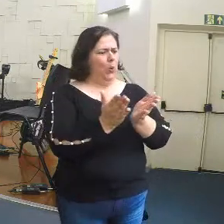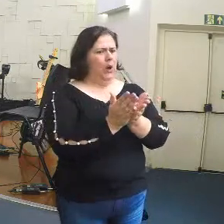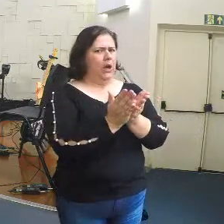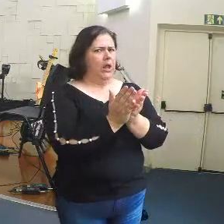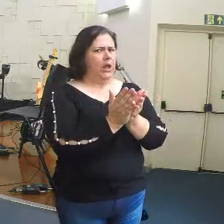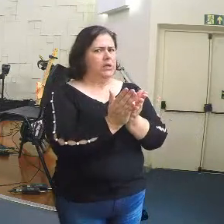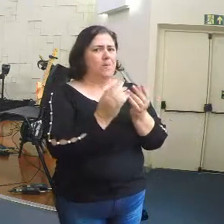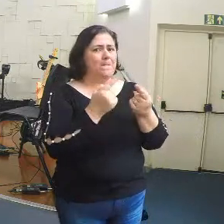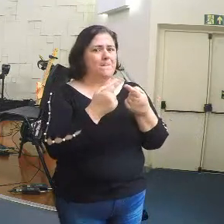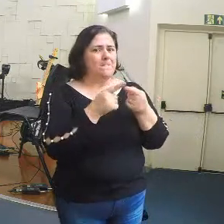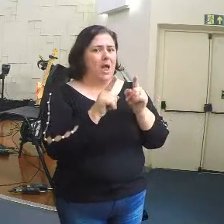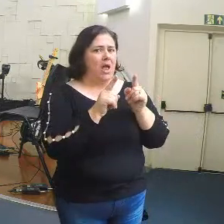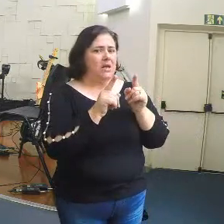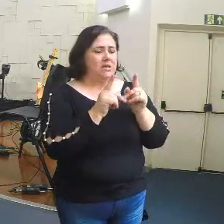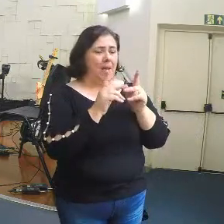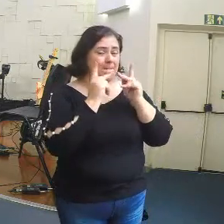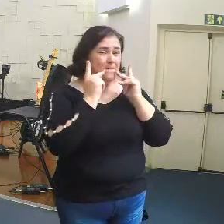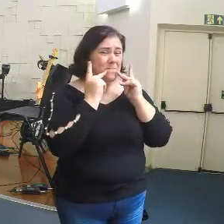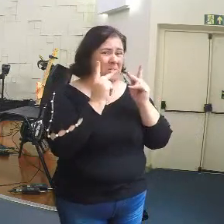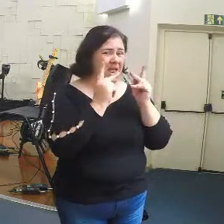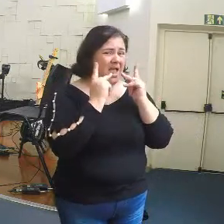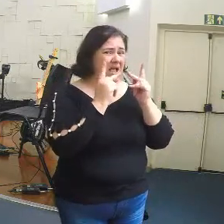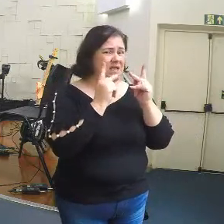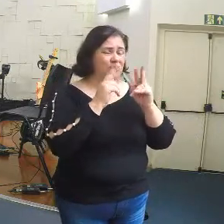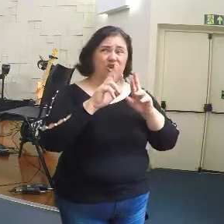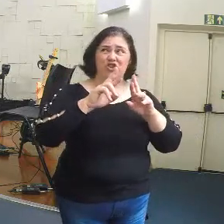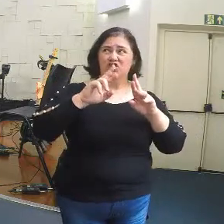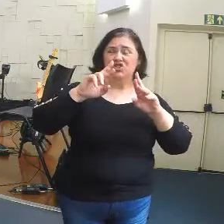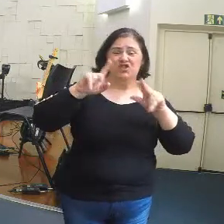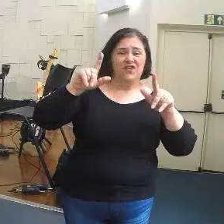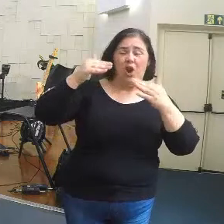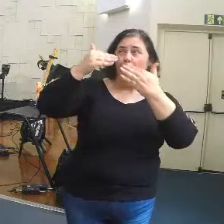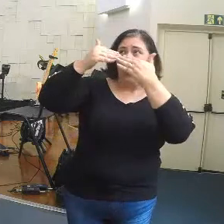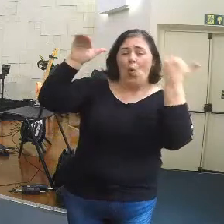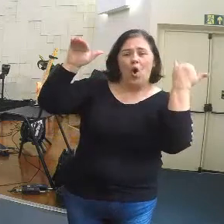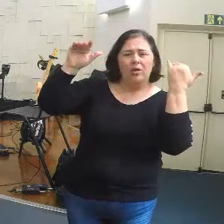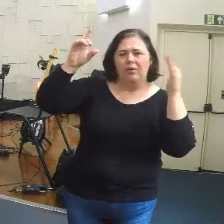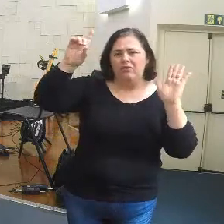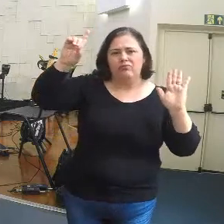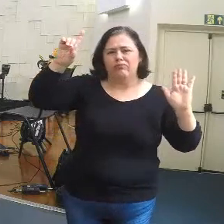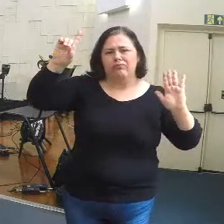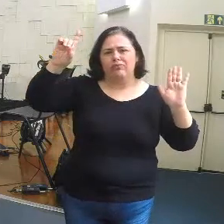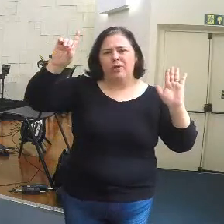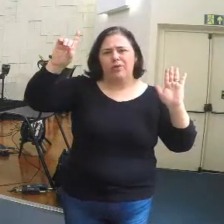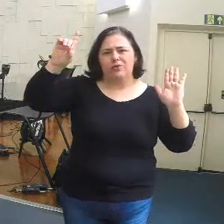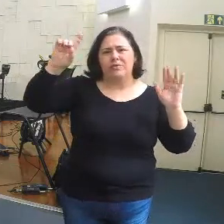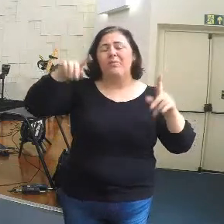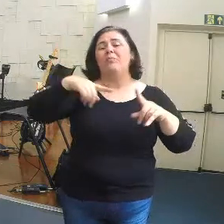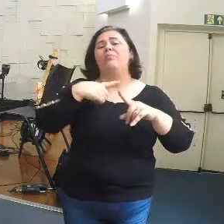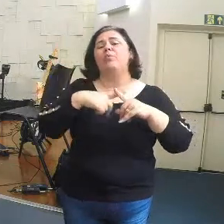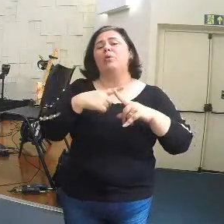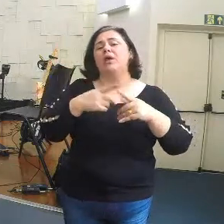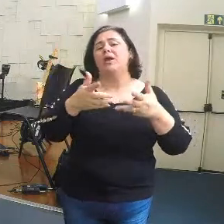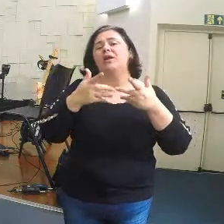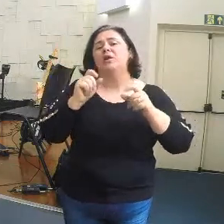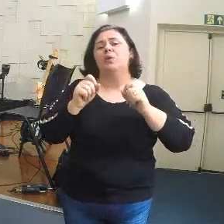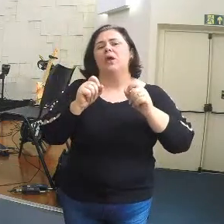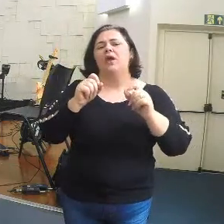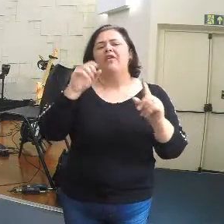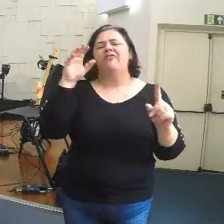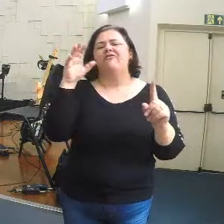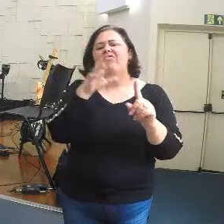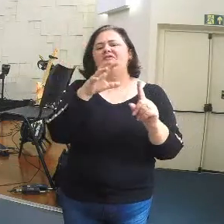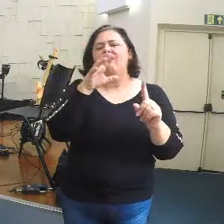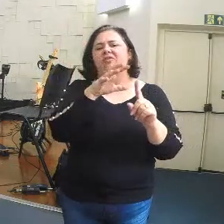quais não confessam Jesus Cristo vindo em carne. Assim é o enganador e o anticristo.